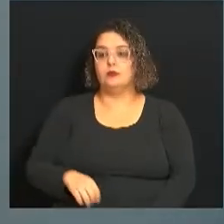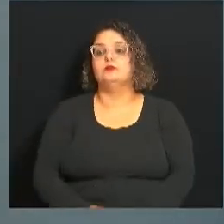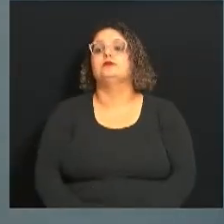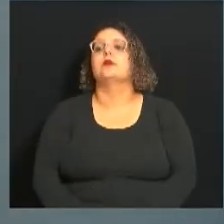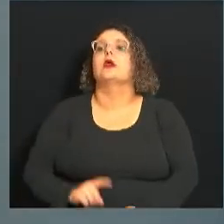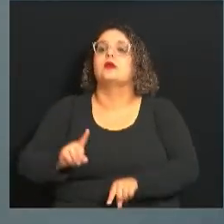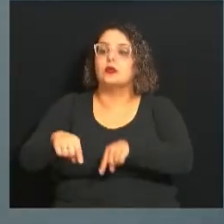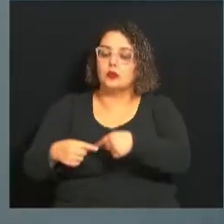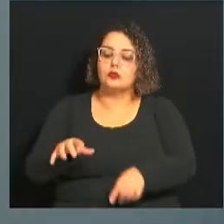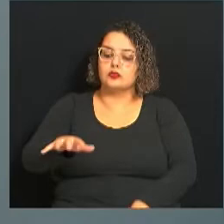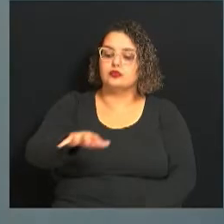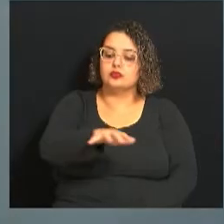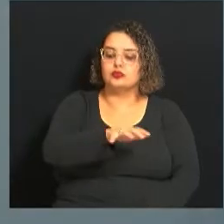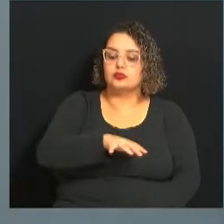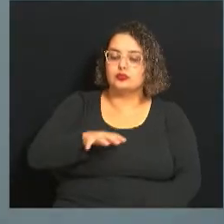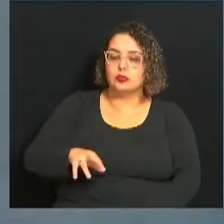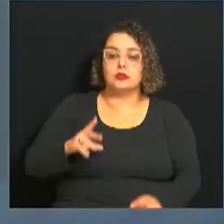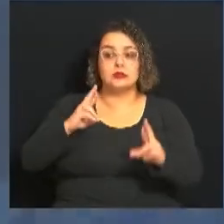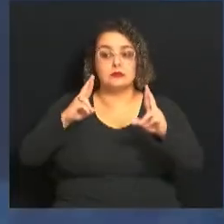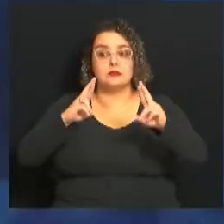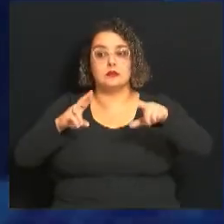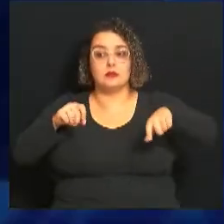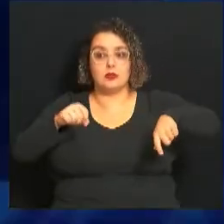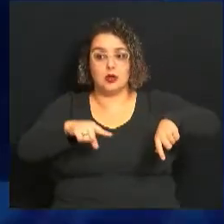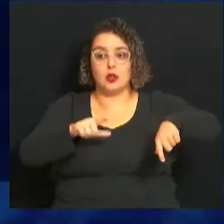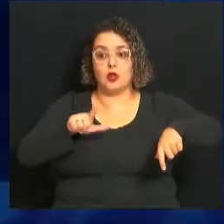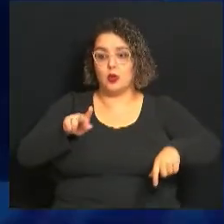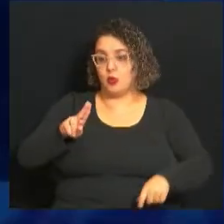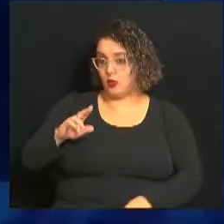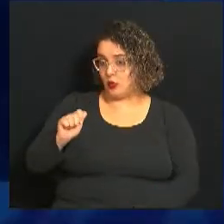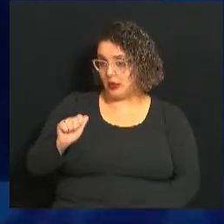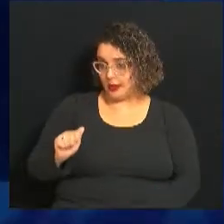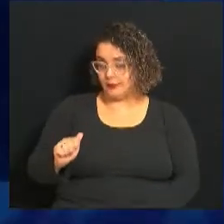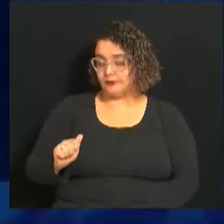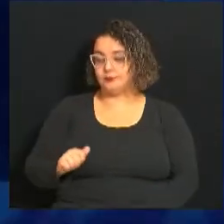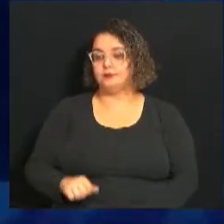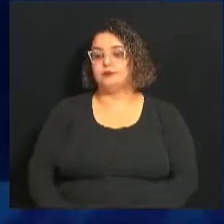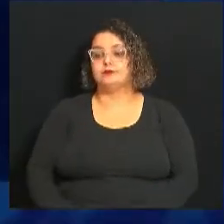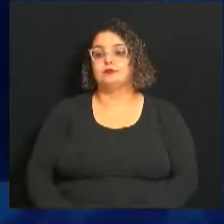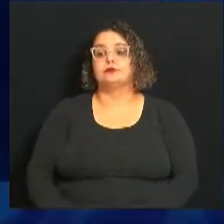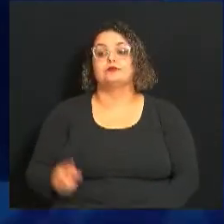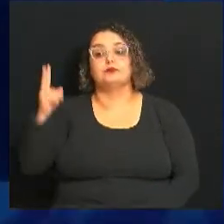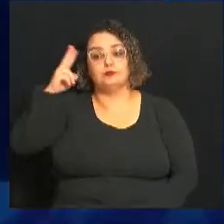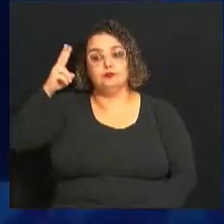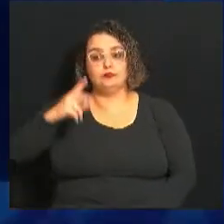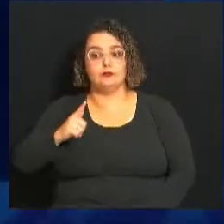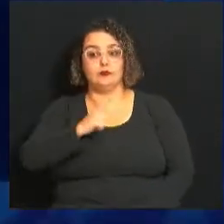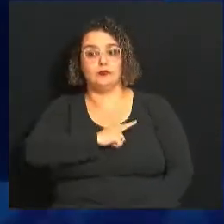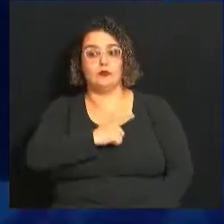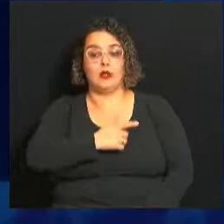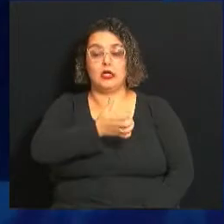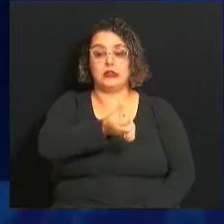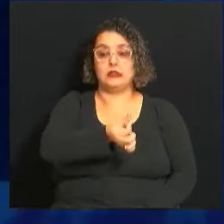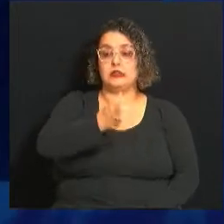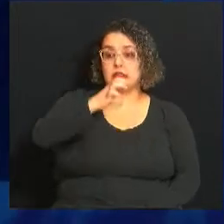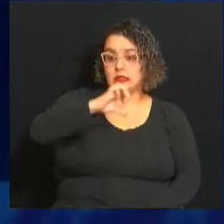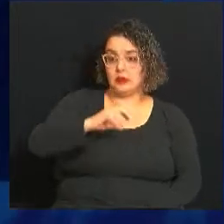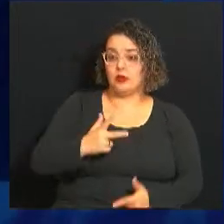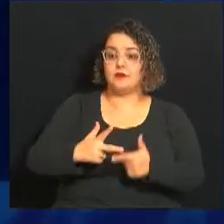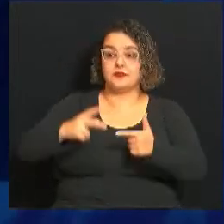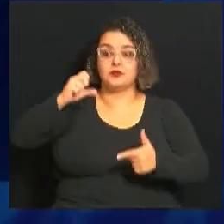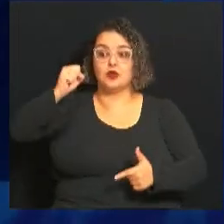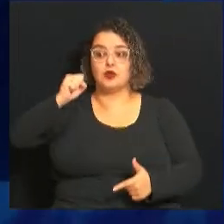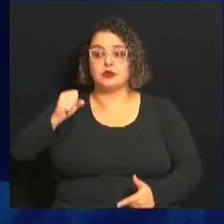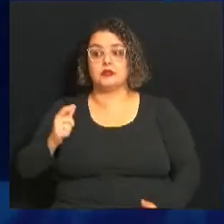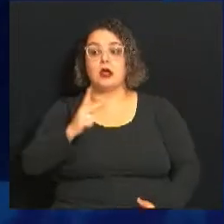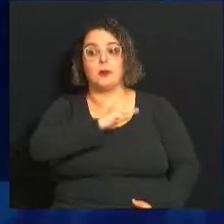artilheiro e esperança de gols, Luca. Na história do confronto, o Guarani conquistou 69 vitórias. A